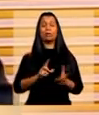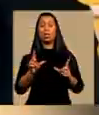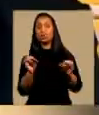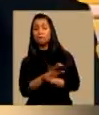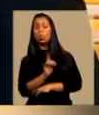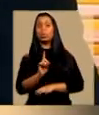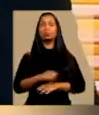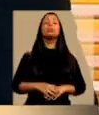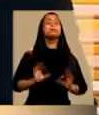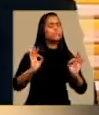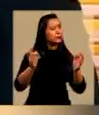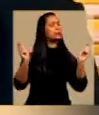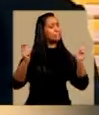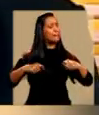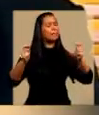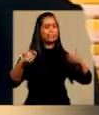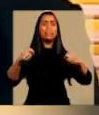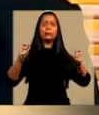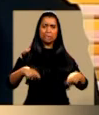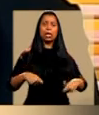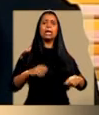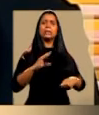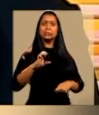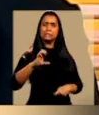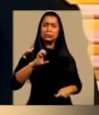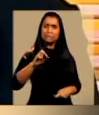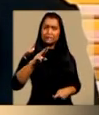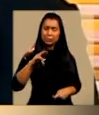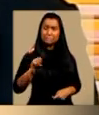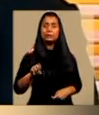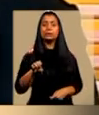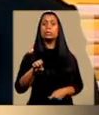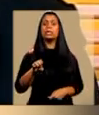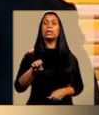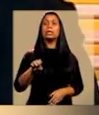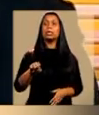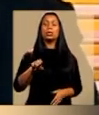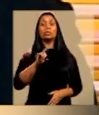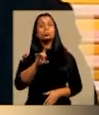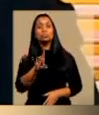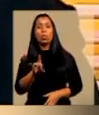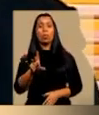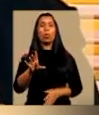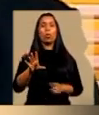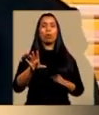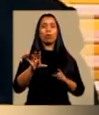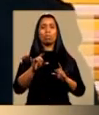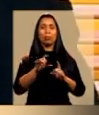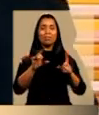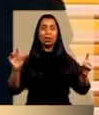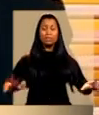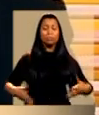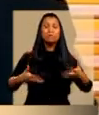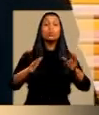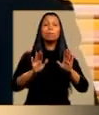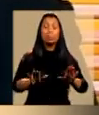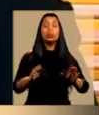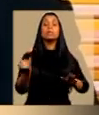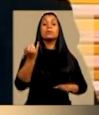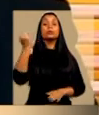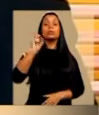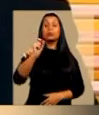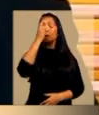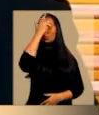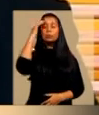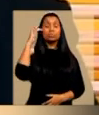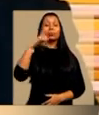ou não? Com certeza, é possível sair dessa... acredito que não só com questões de uma frase motivacional, Sim. mas é